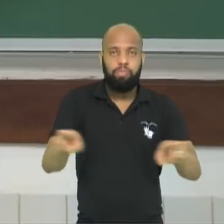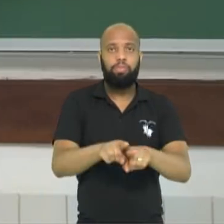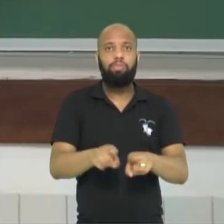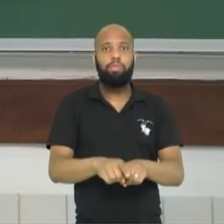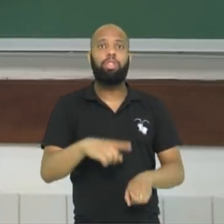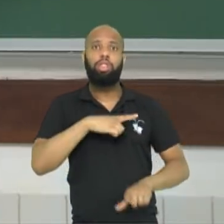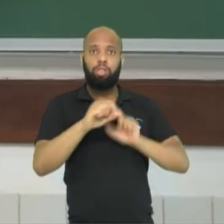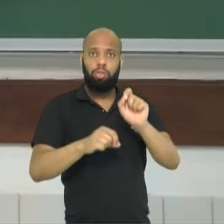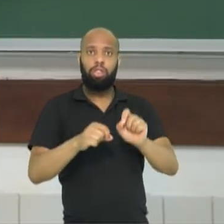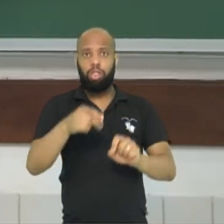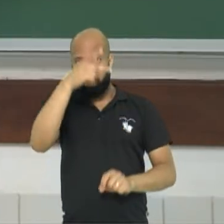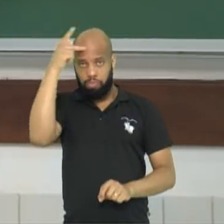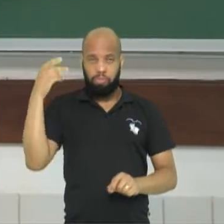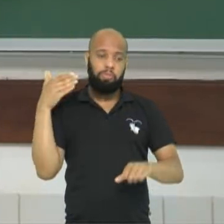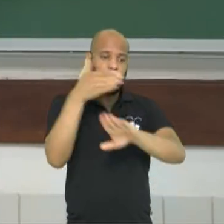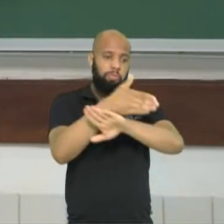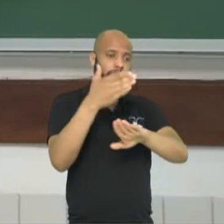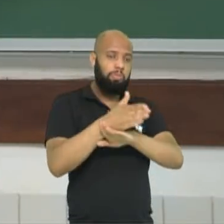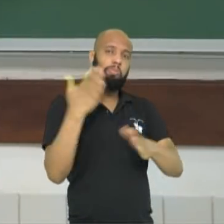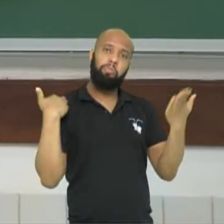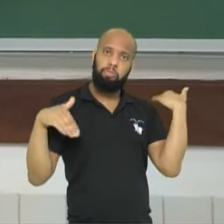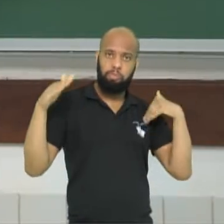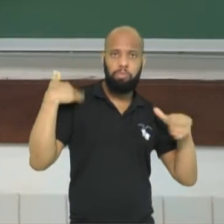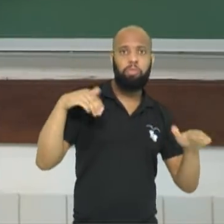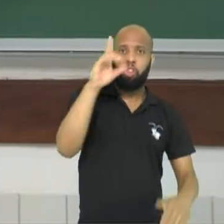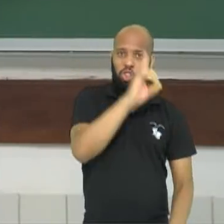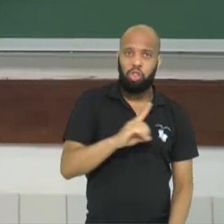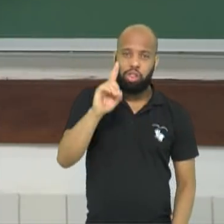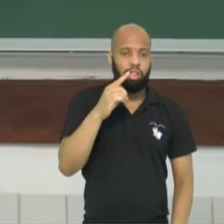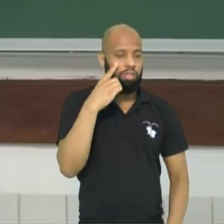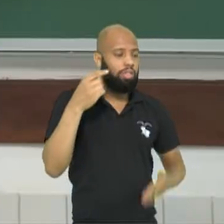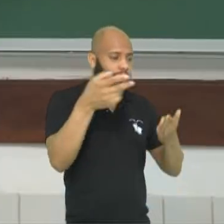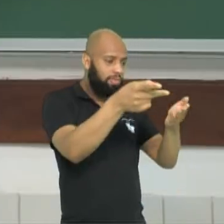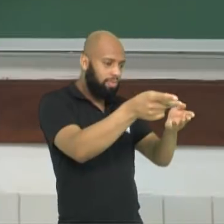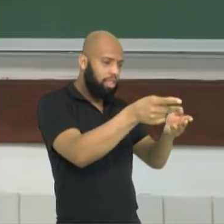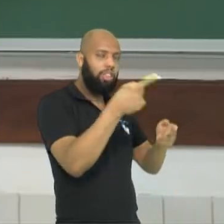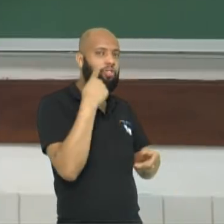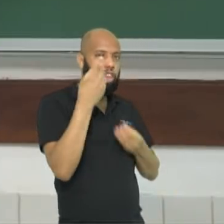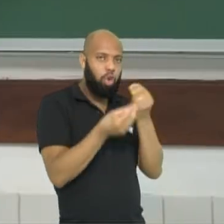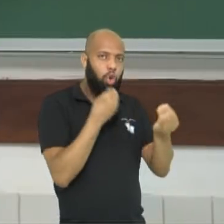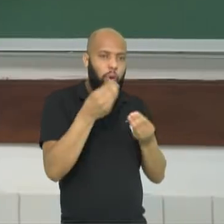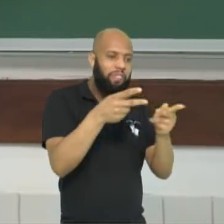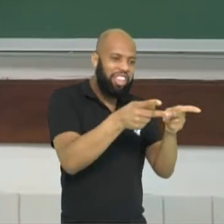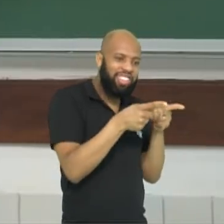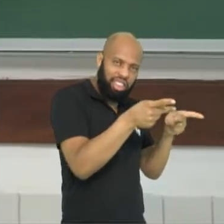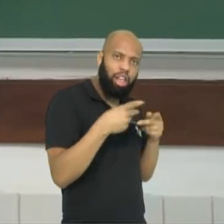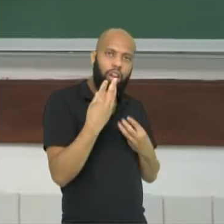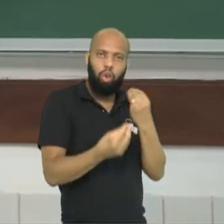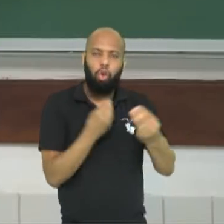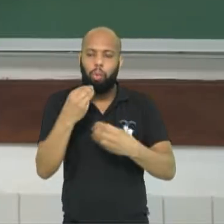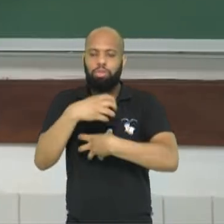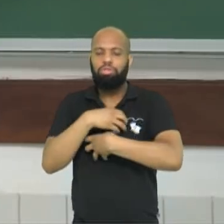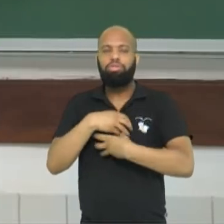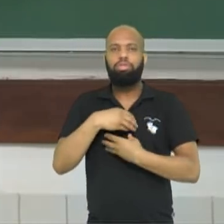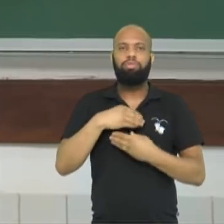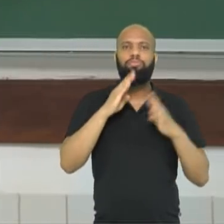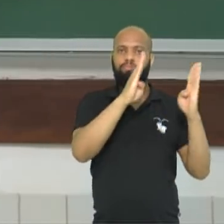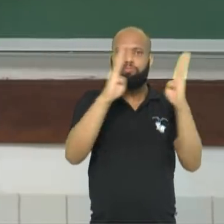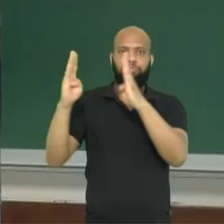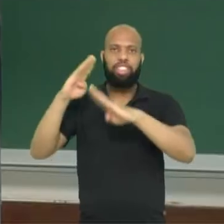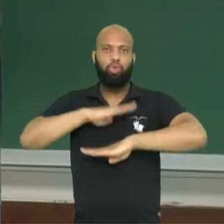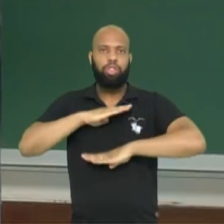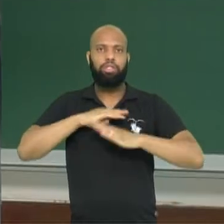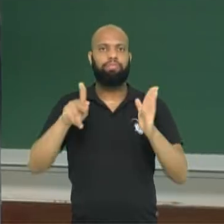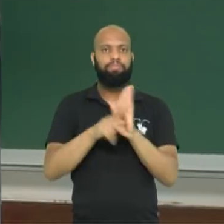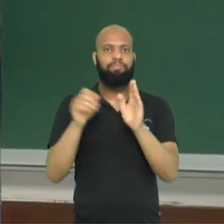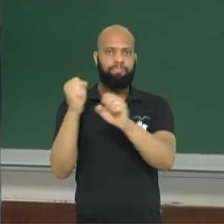As pessoas se vestiam todo com a sua domingueira e iam visitar as obras, ver como estava o andamento das obras